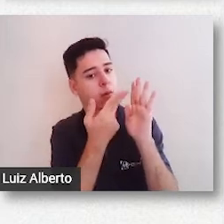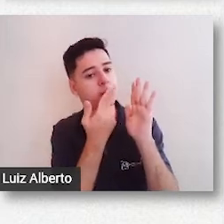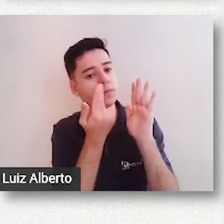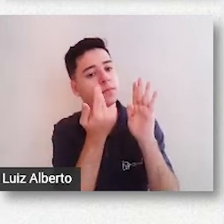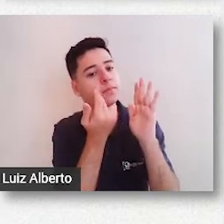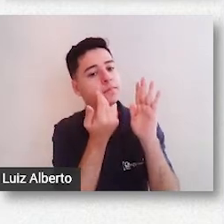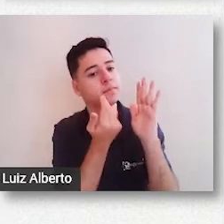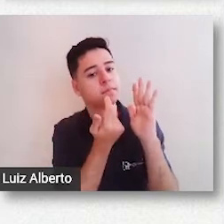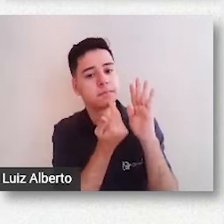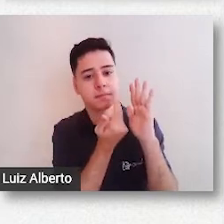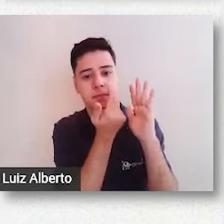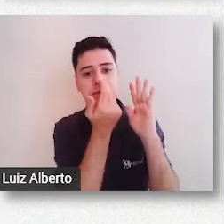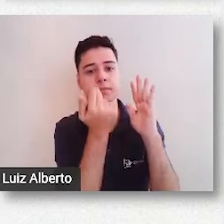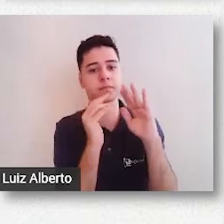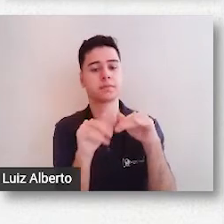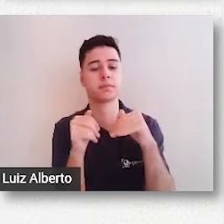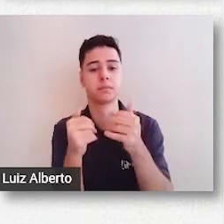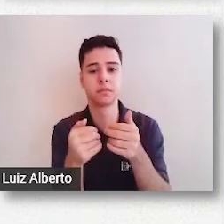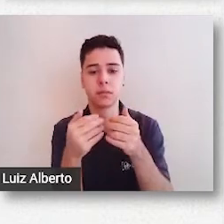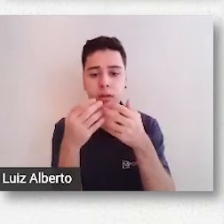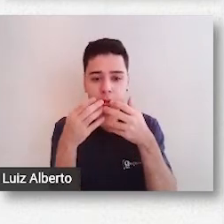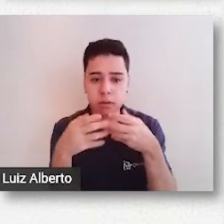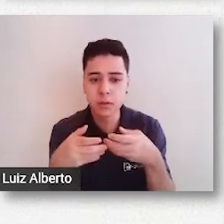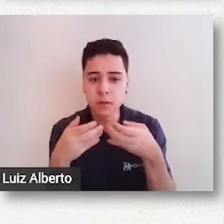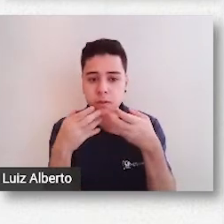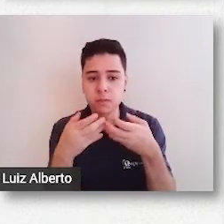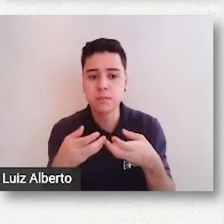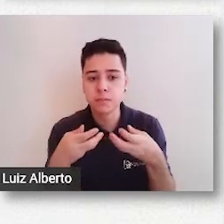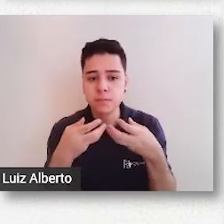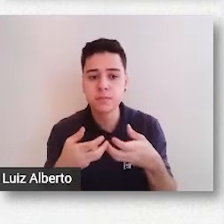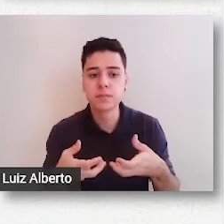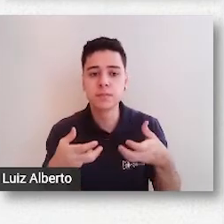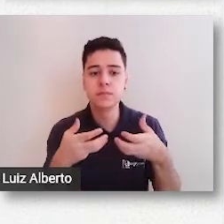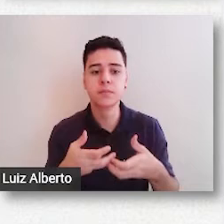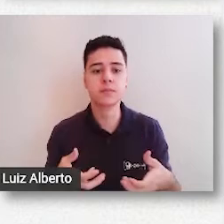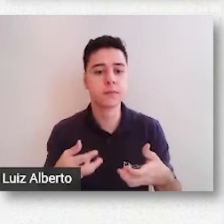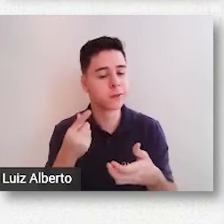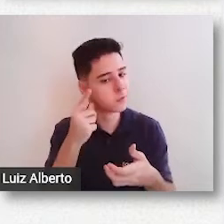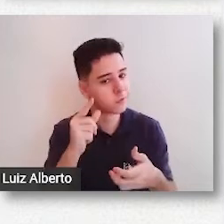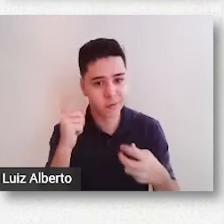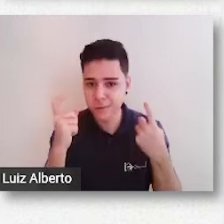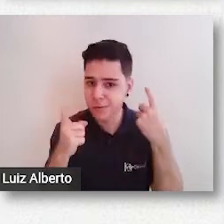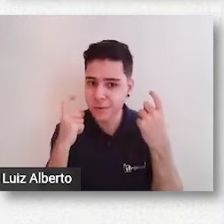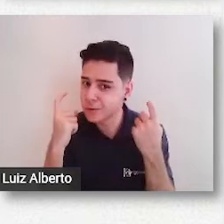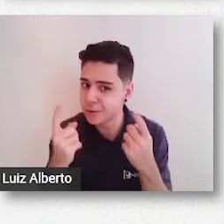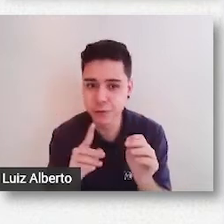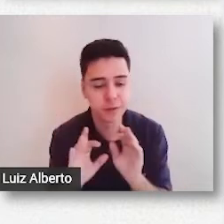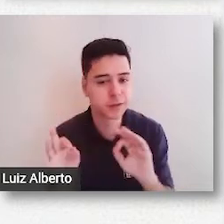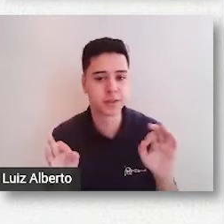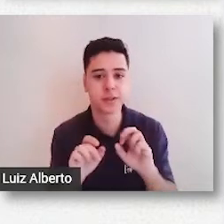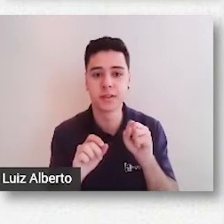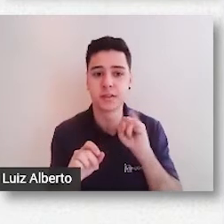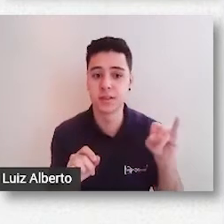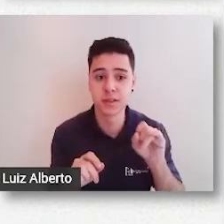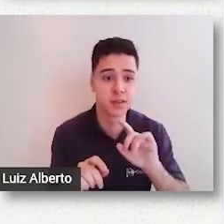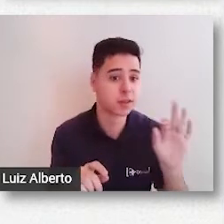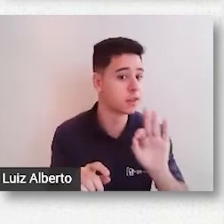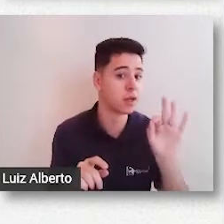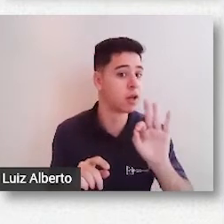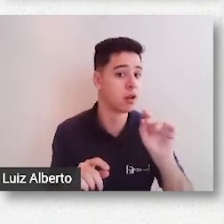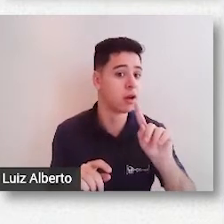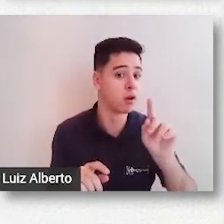né? Um biquinho, e essa barba que é realmente inconfundível. Se não foi exatamente